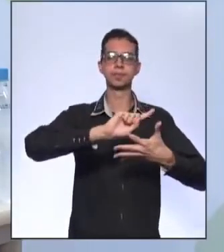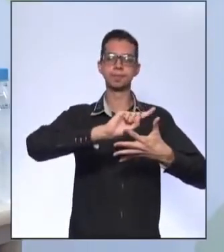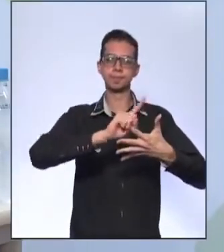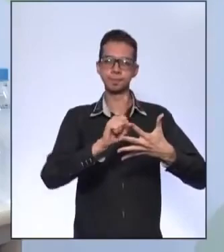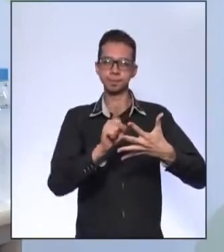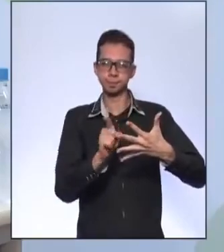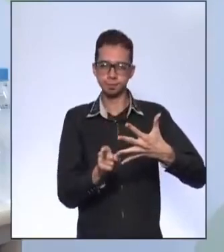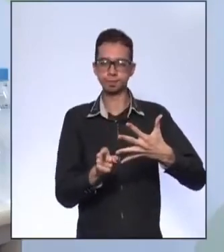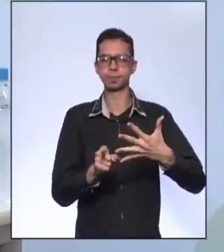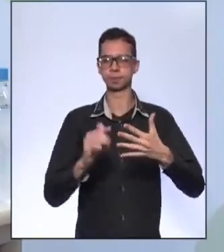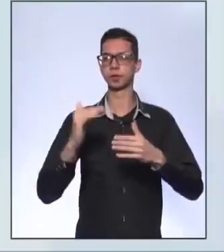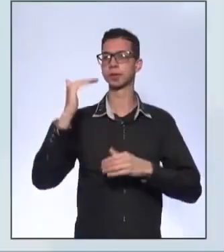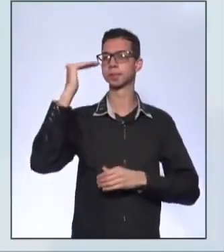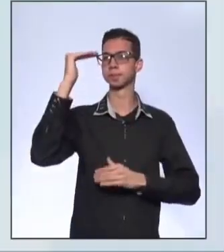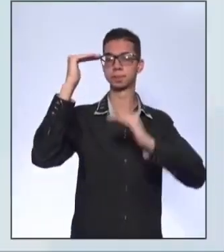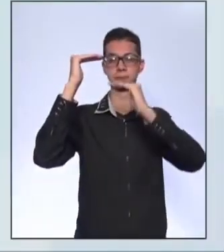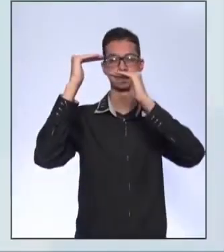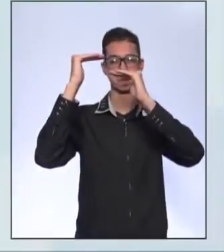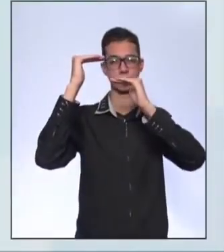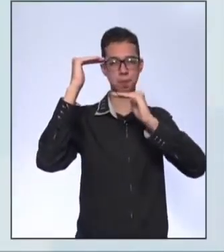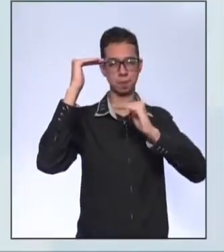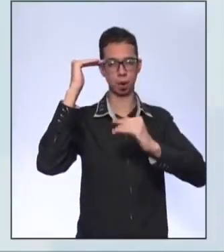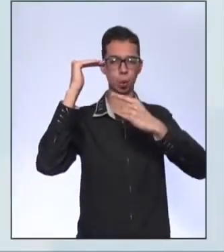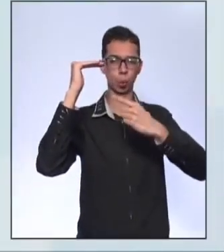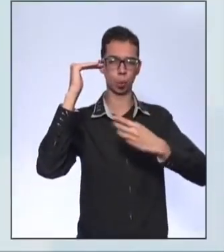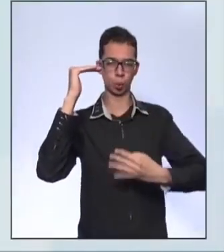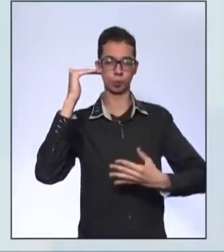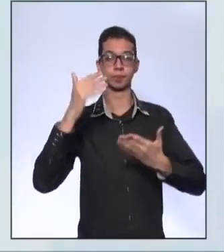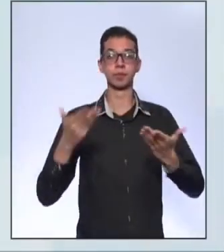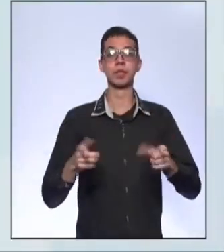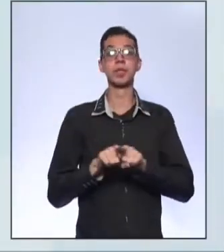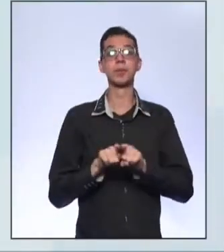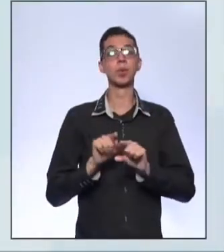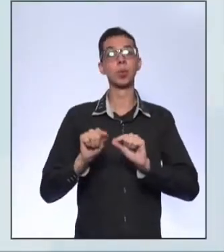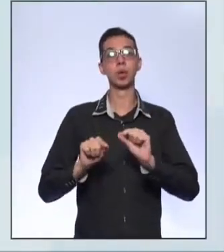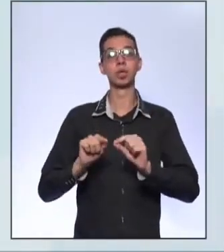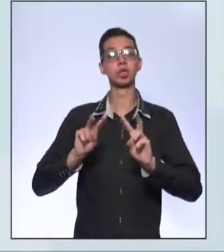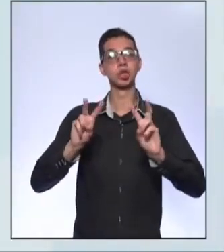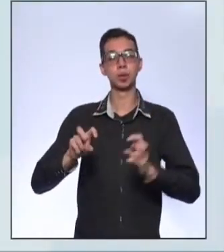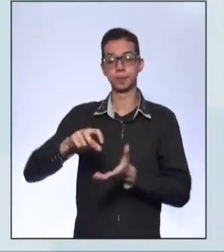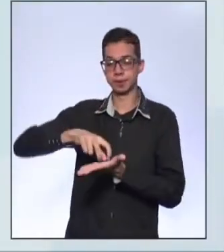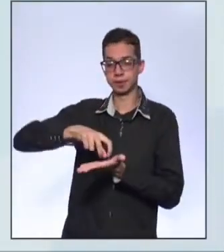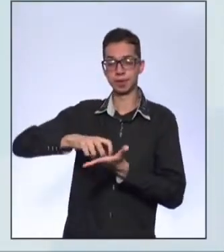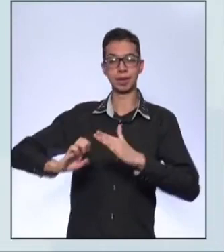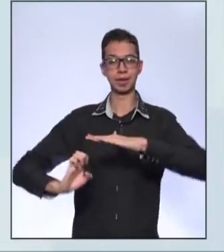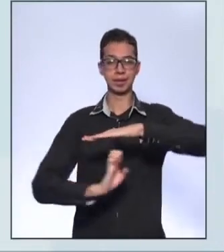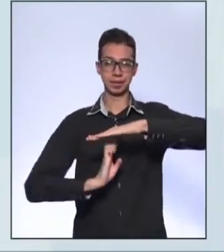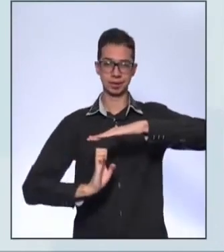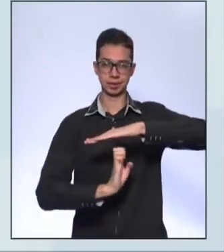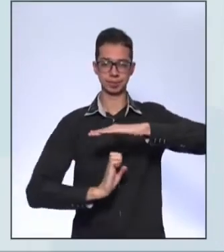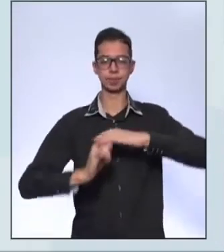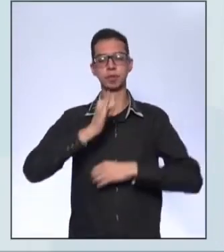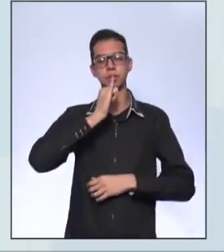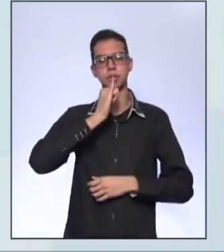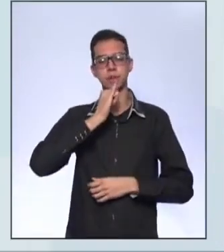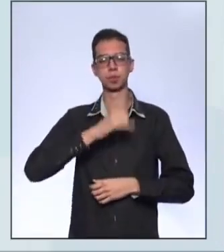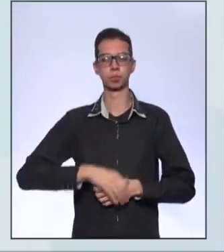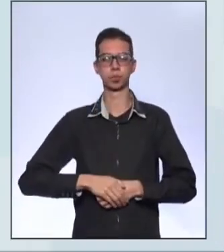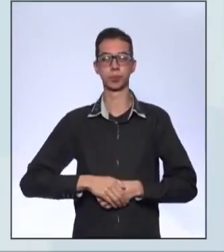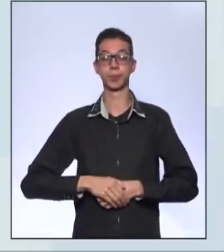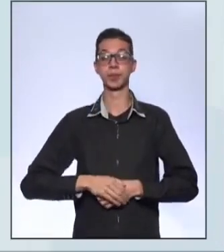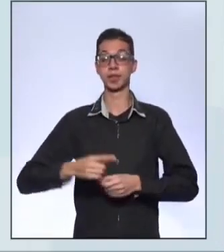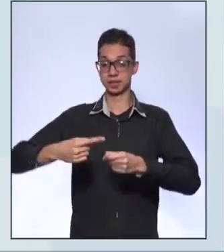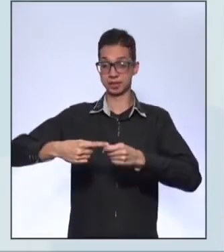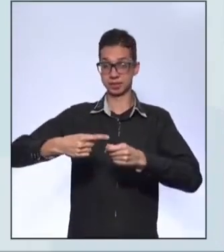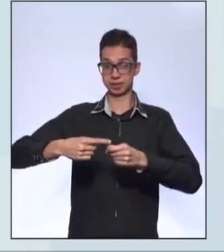um outro critério que é muito utilizada é a questão da centralidade Empresarial tá então essa questão de das empresas estarem na